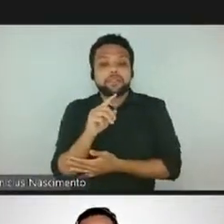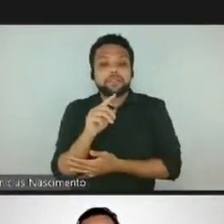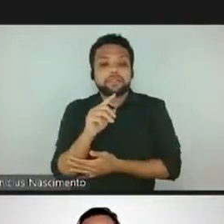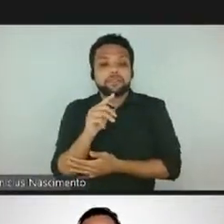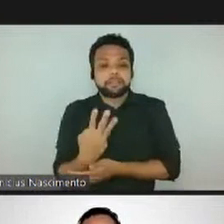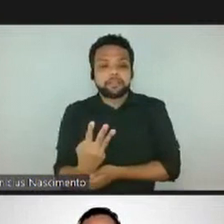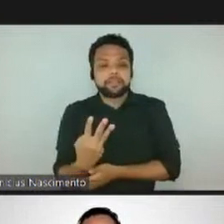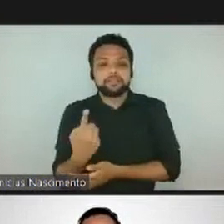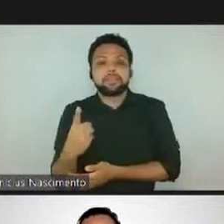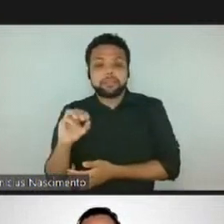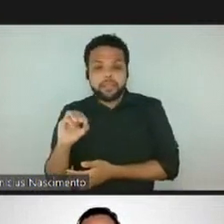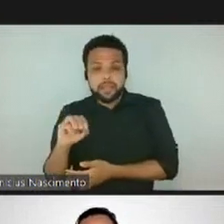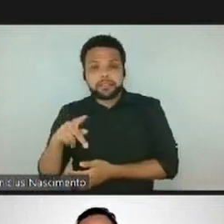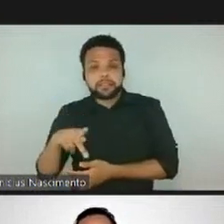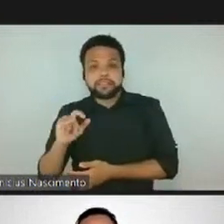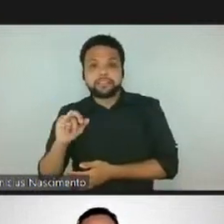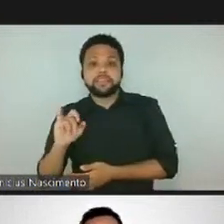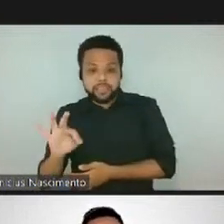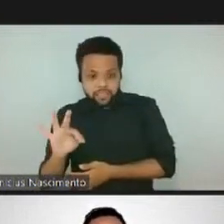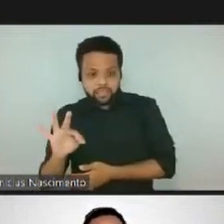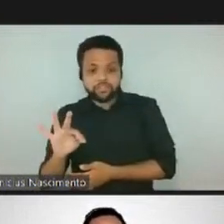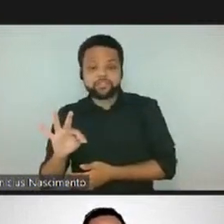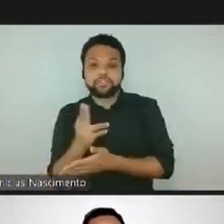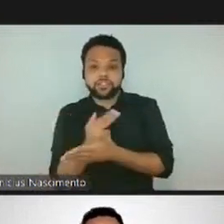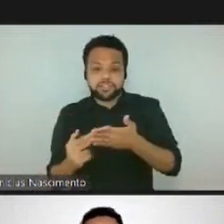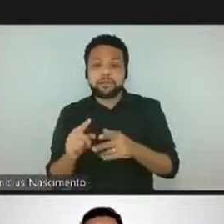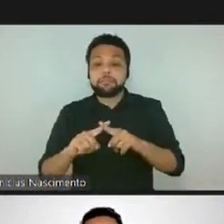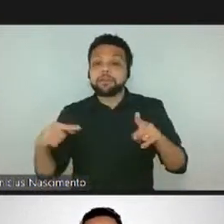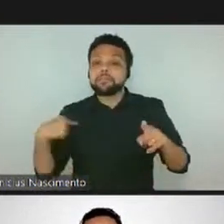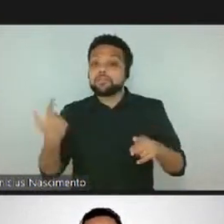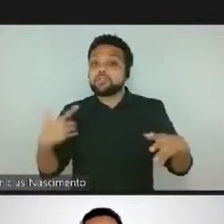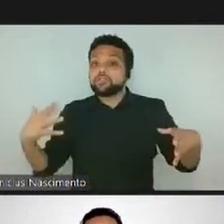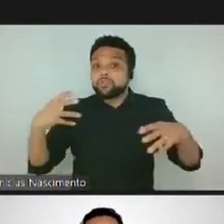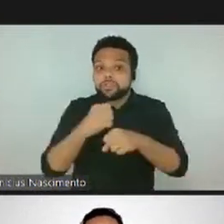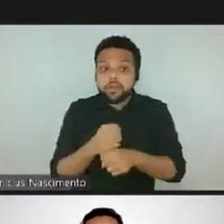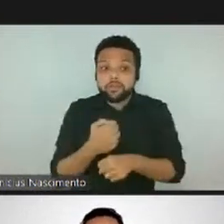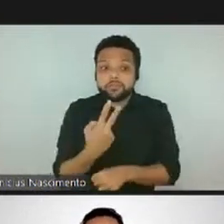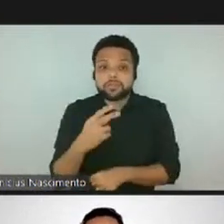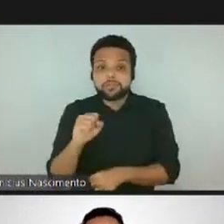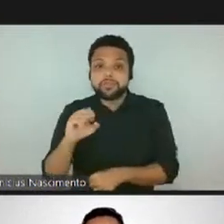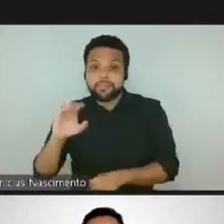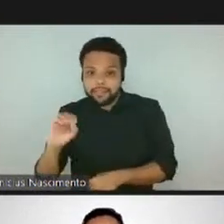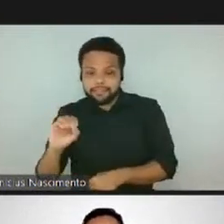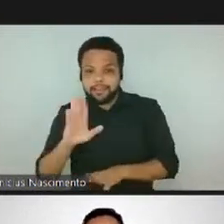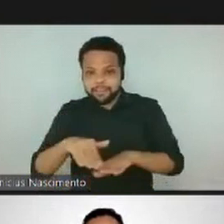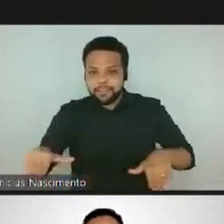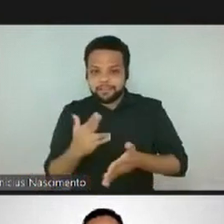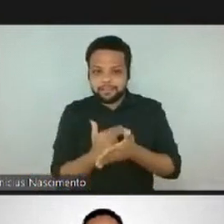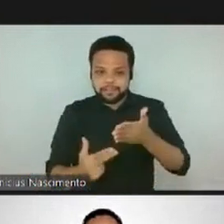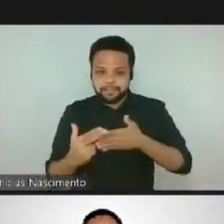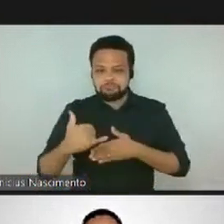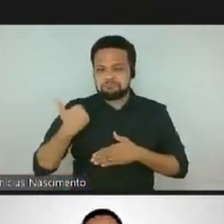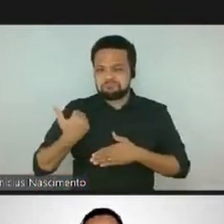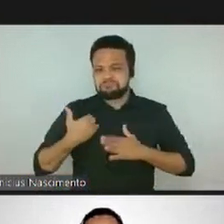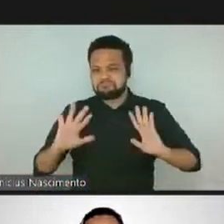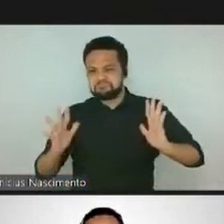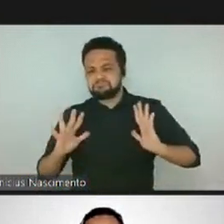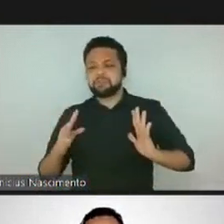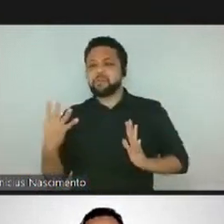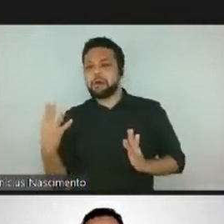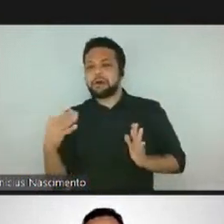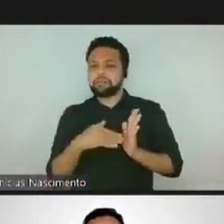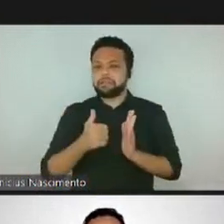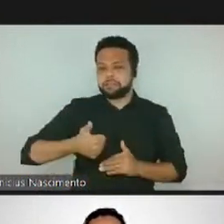consideramos 280 crianças por conta da faixa etária, de 4 a 12 anos. Então, os desenhos